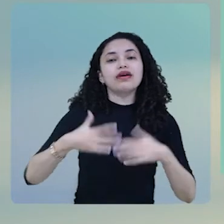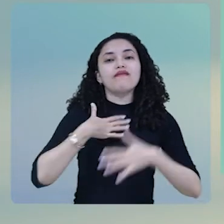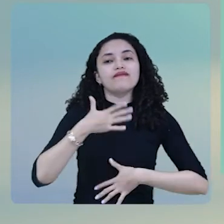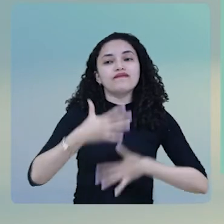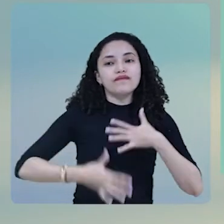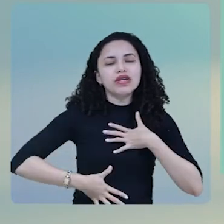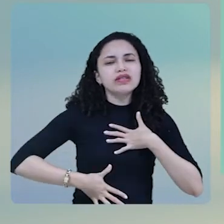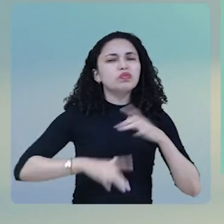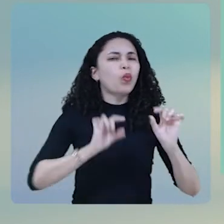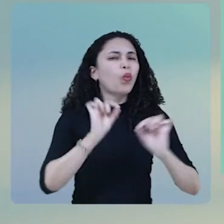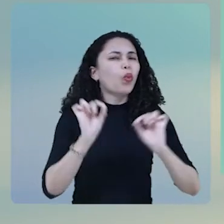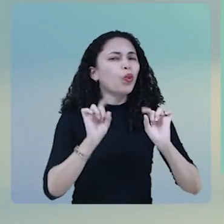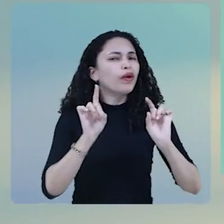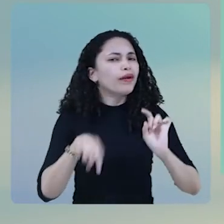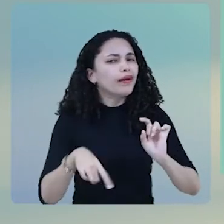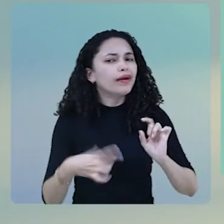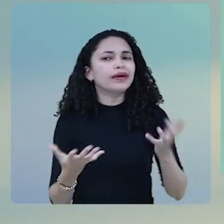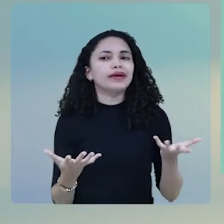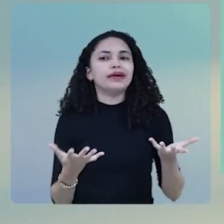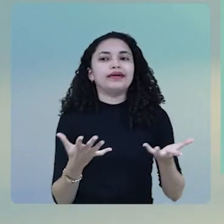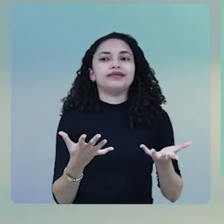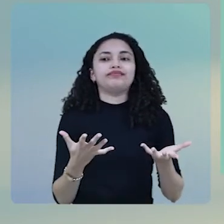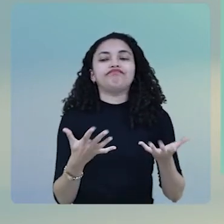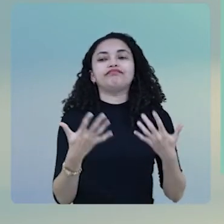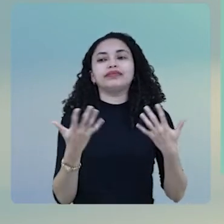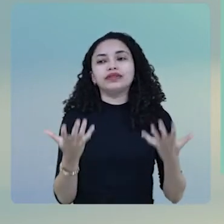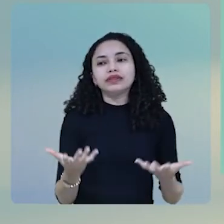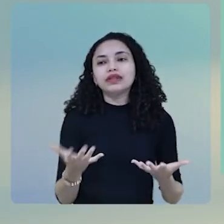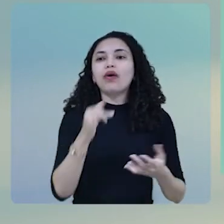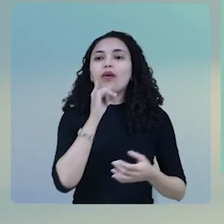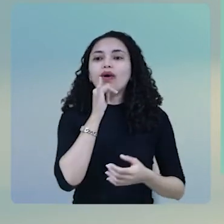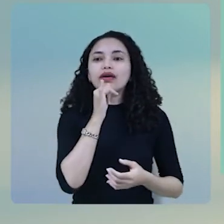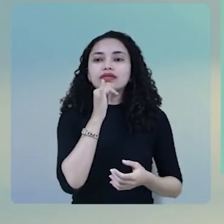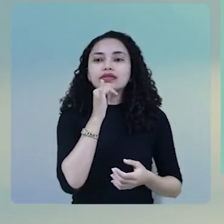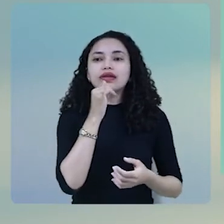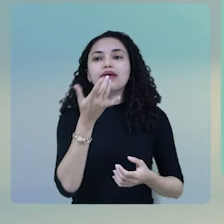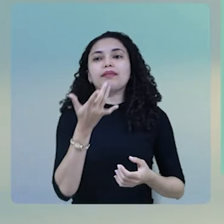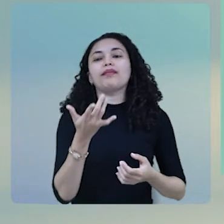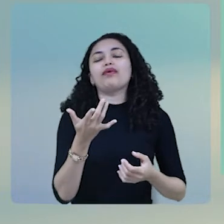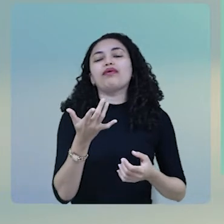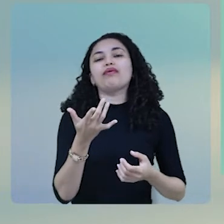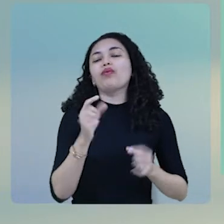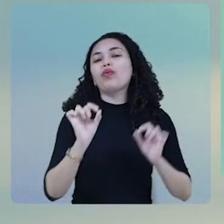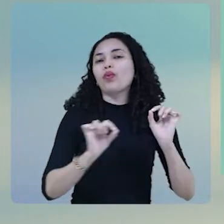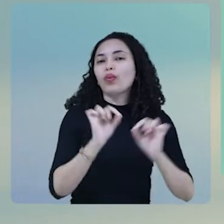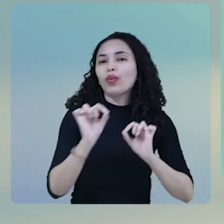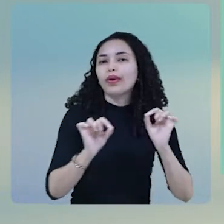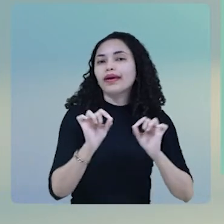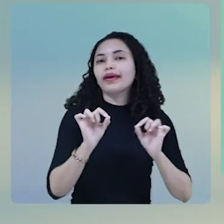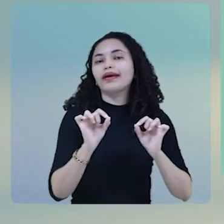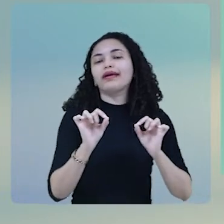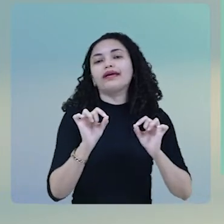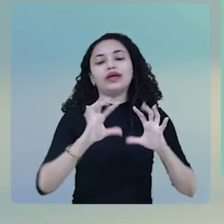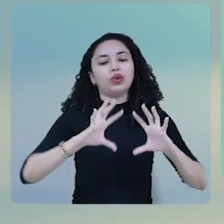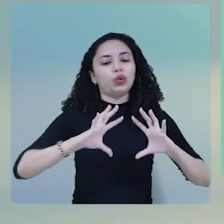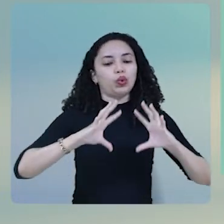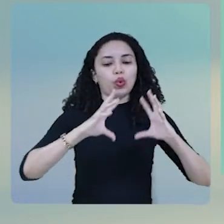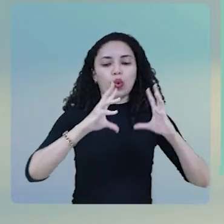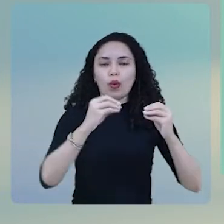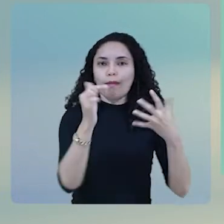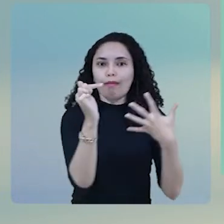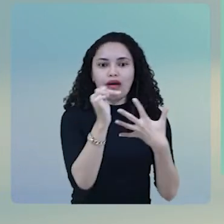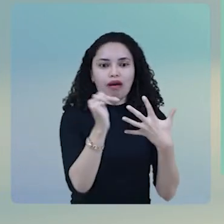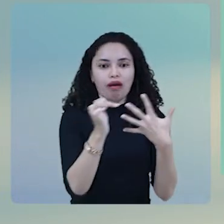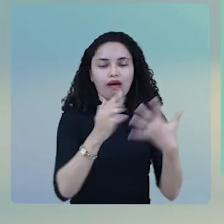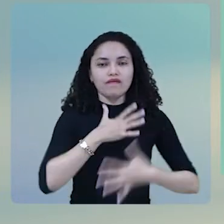à formação corporal e à técnica de movimentos. Nada mais é do que todos os atributos